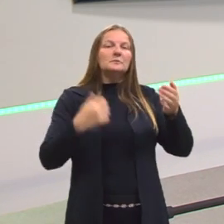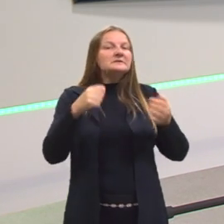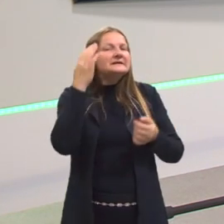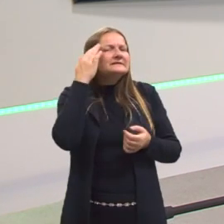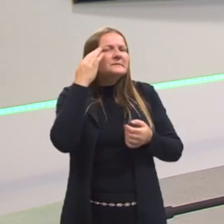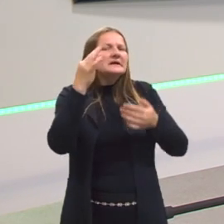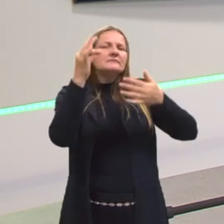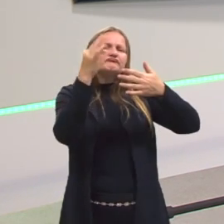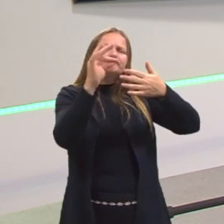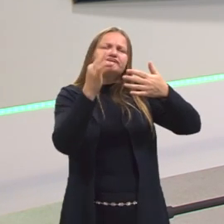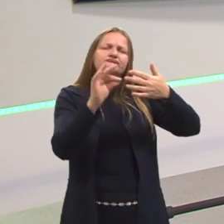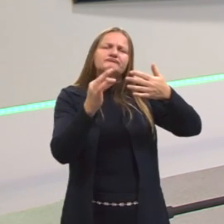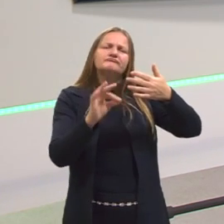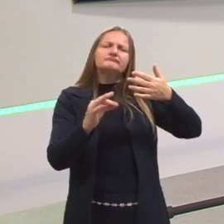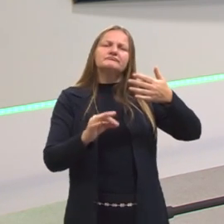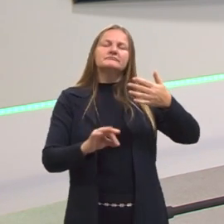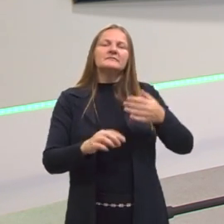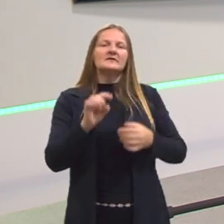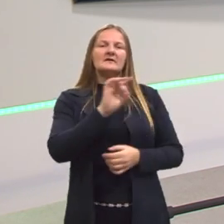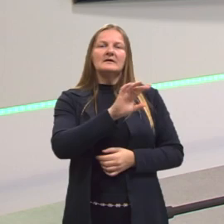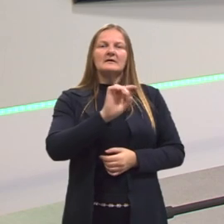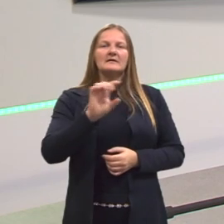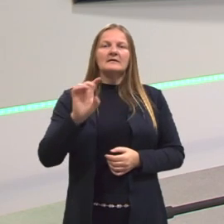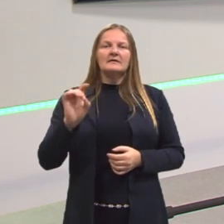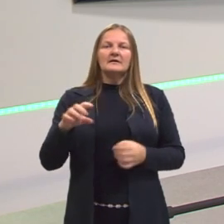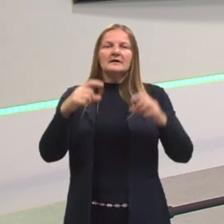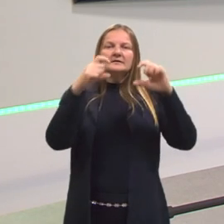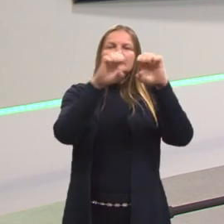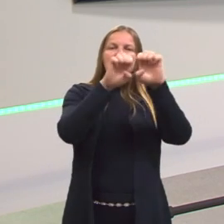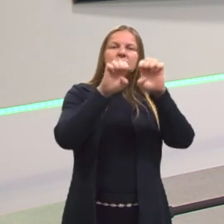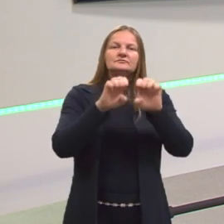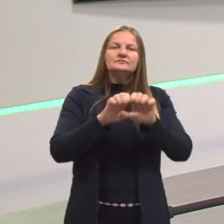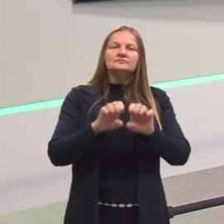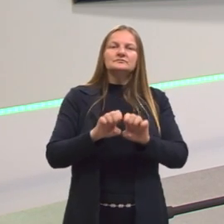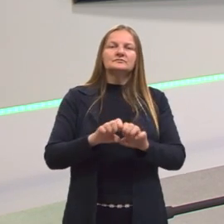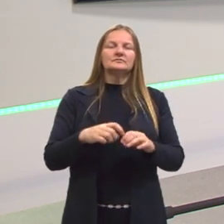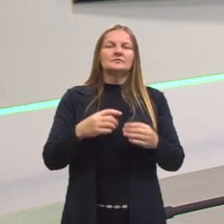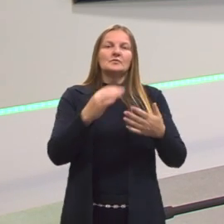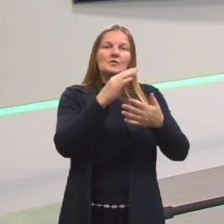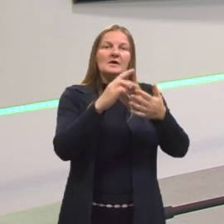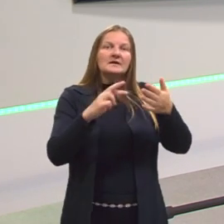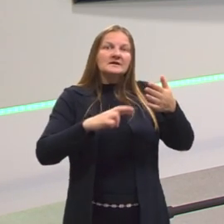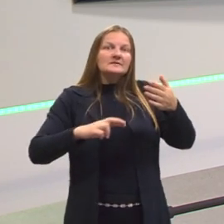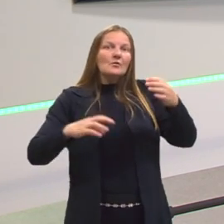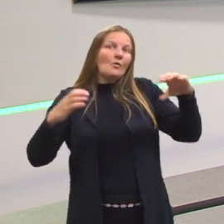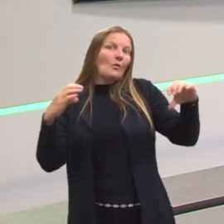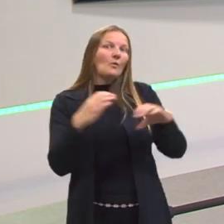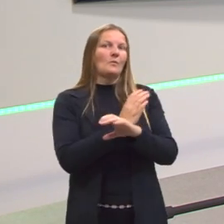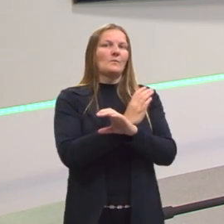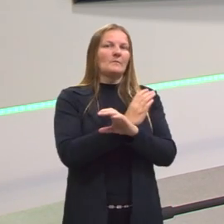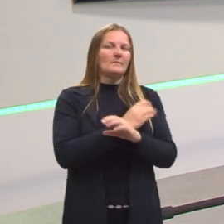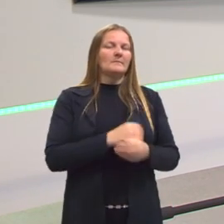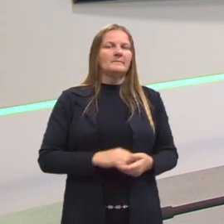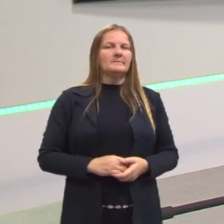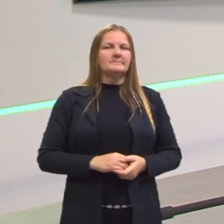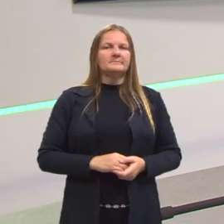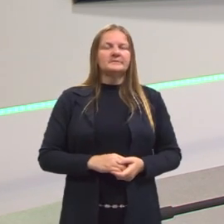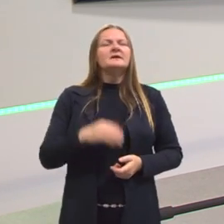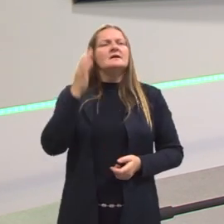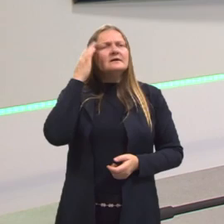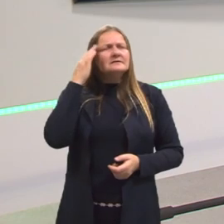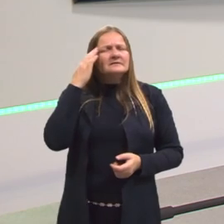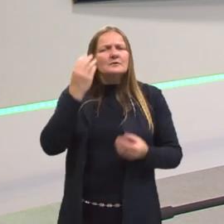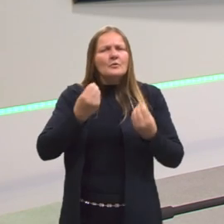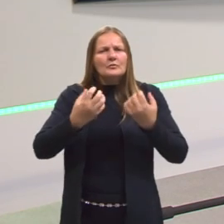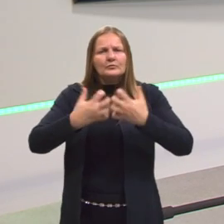preciso saber Como são os detalhes que formam essa estrutura maior então eu sei como